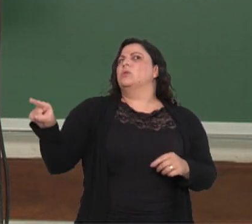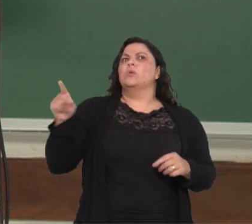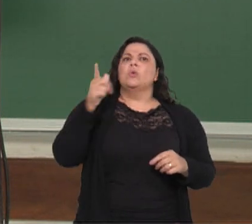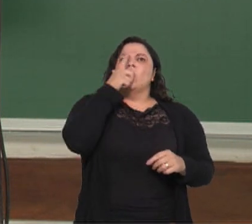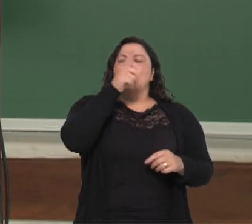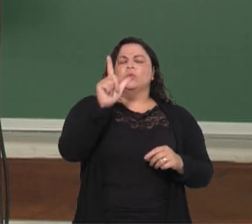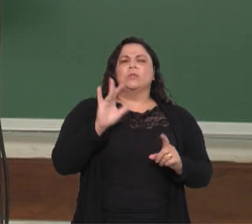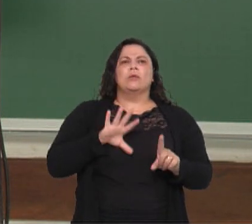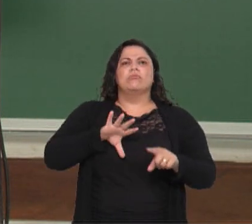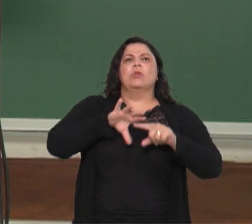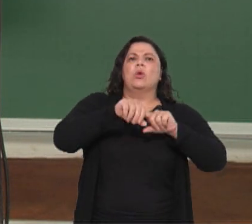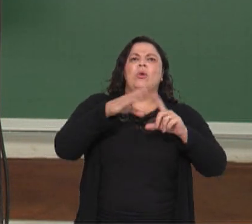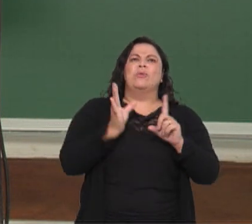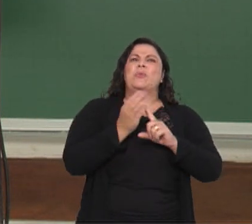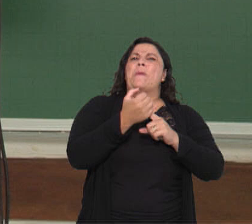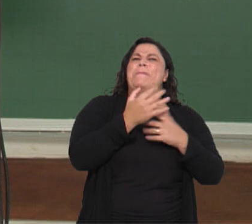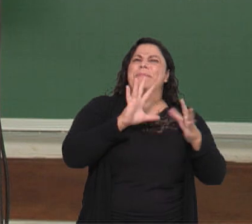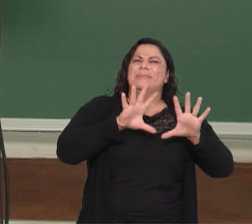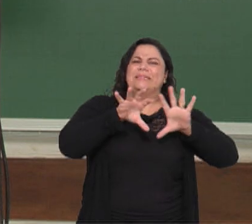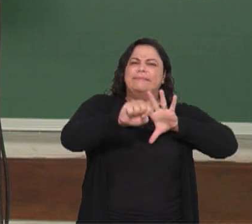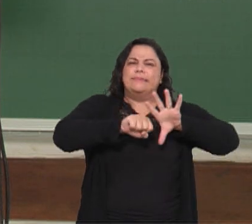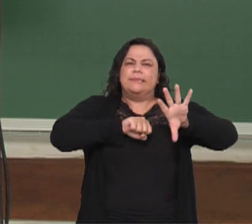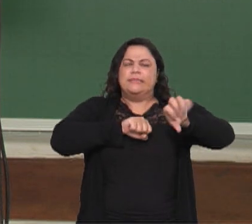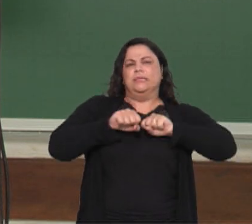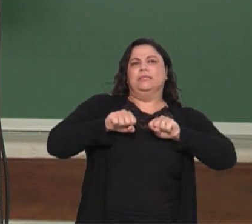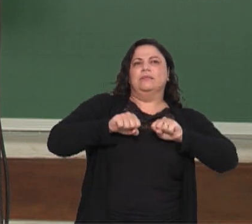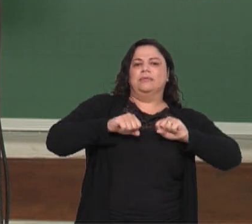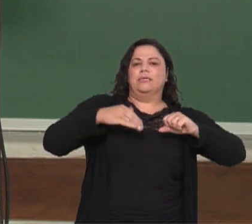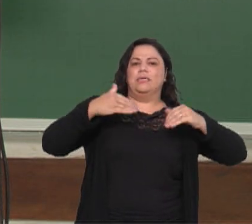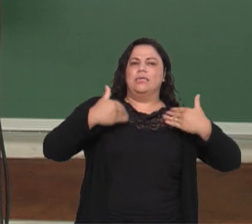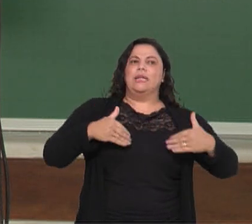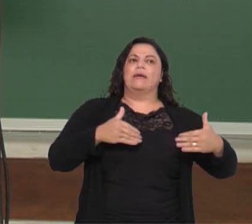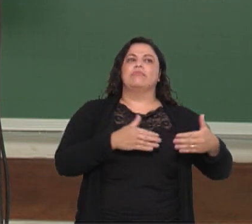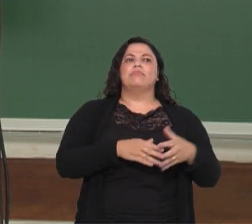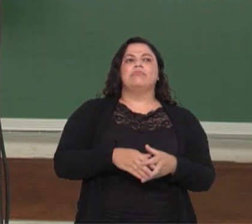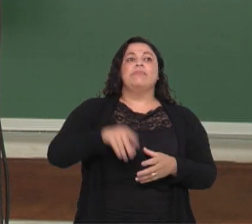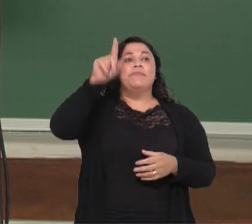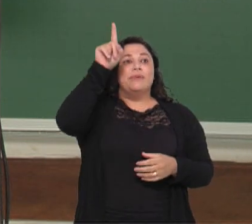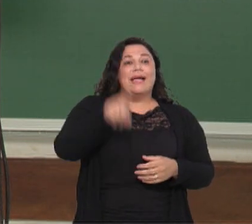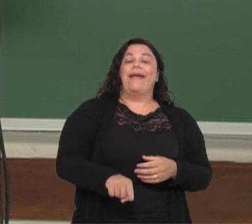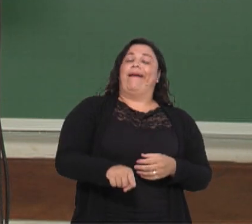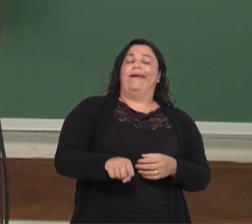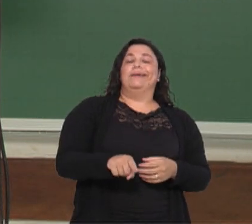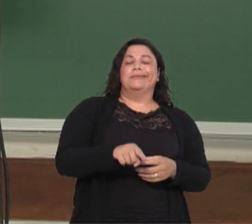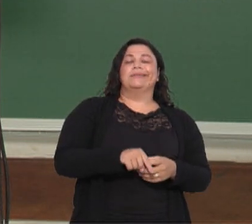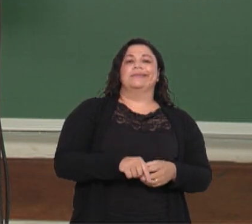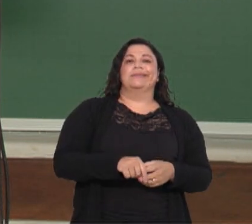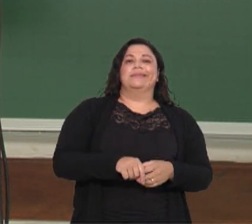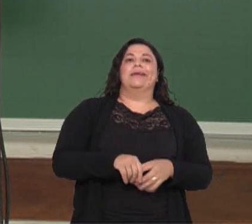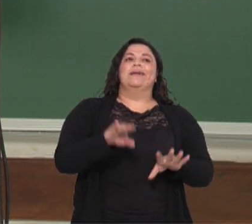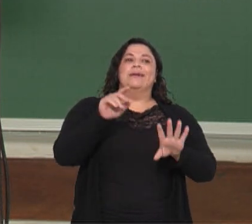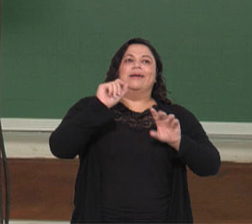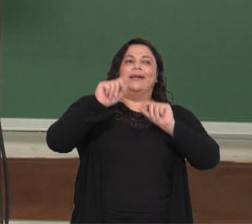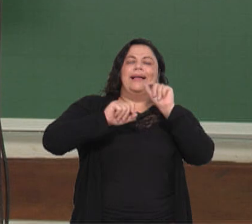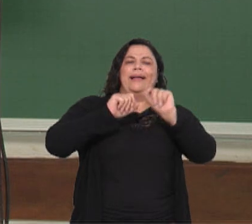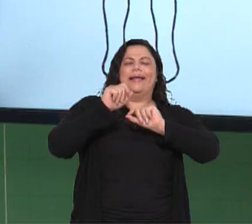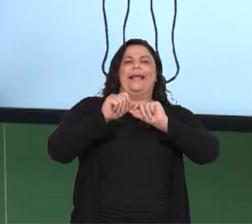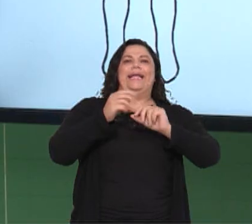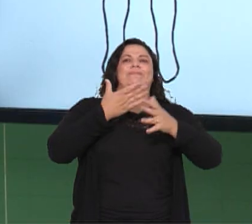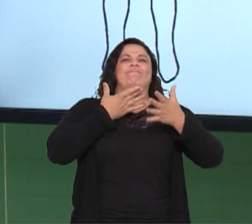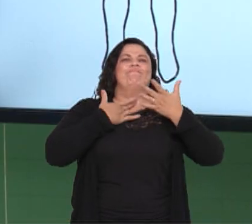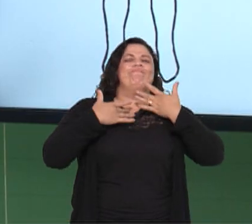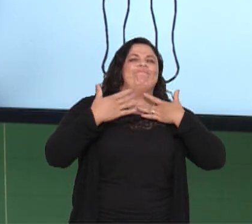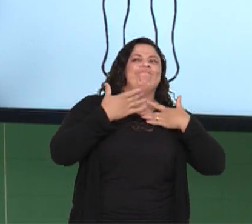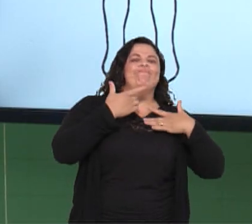tanto domínio, dominar tanto o corpo e vai ser levado por ele. Essa é a alma apetitiva. Por isso que a virtude